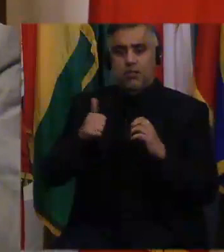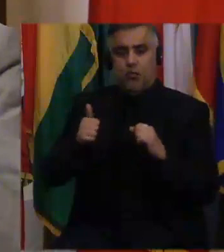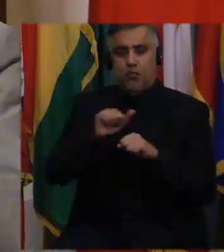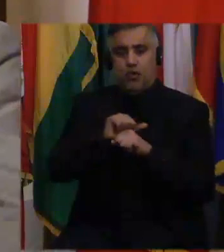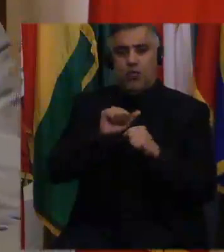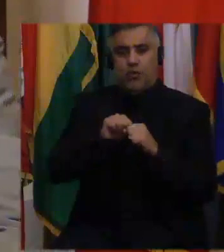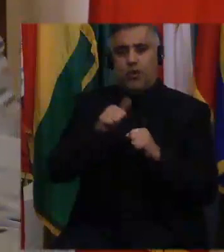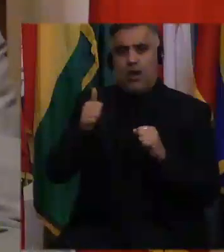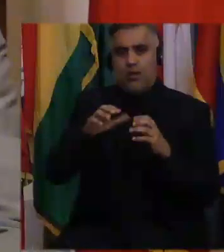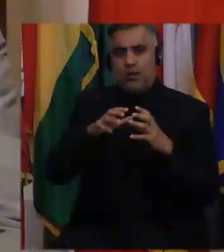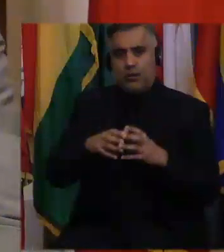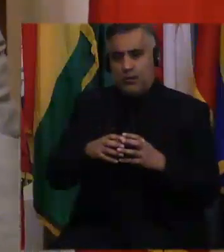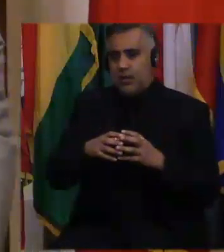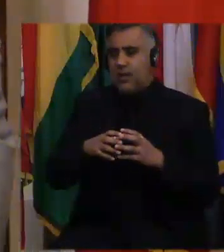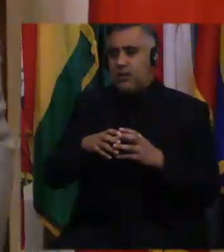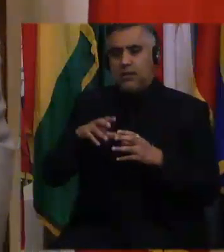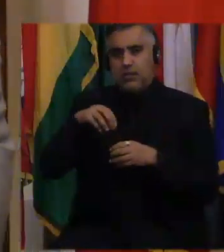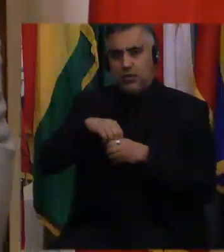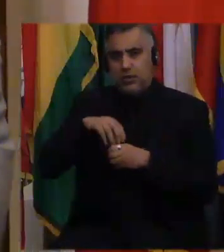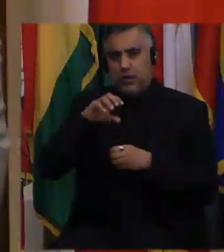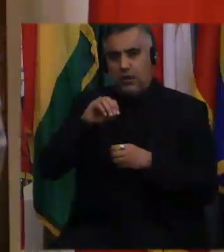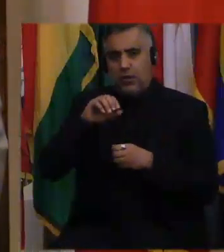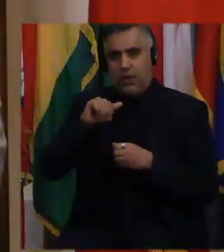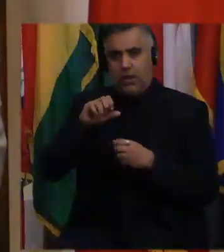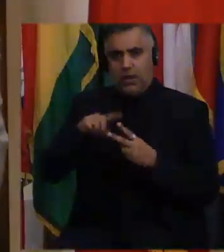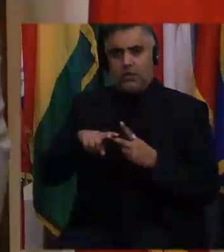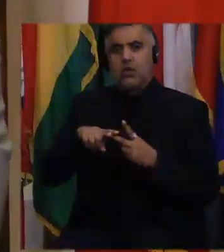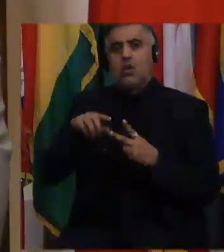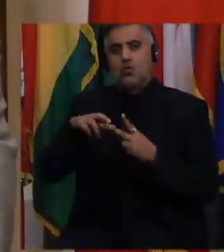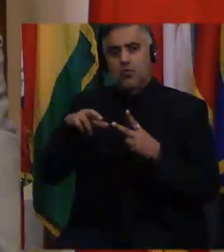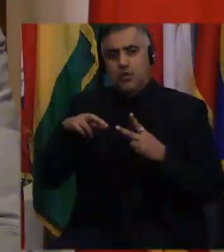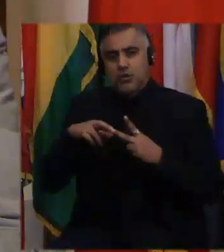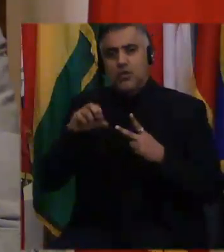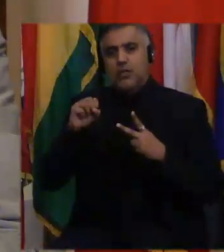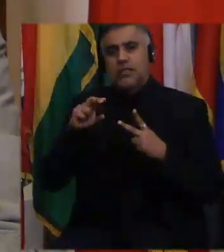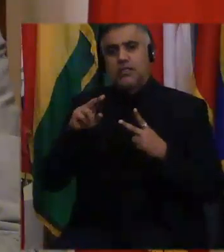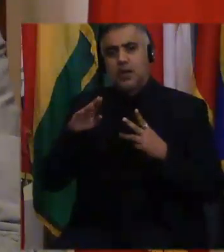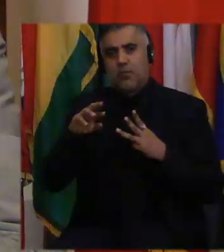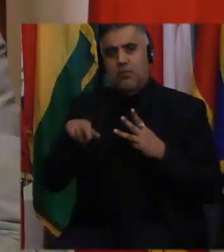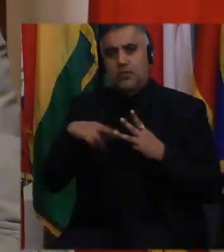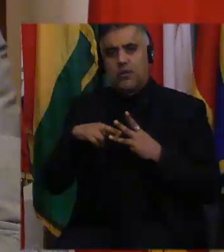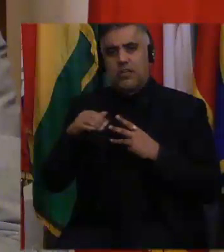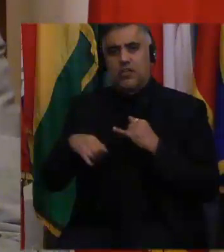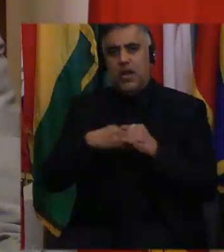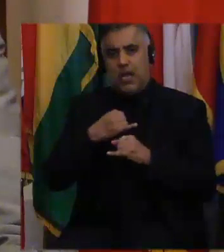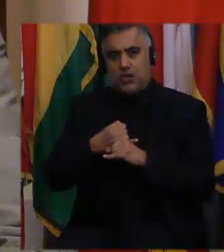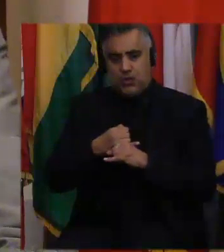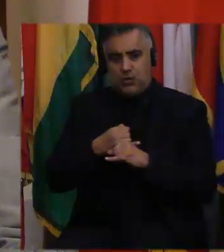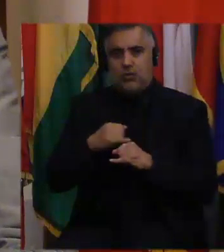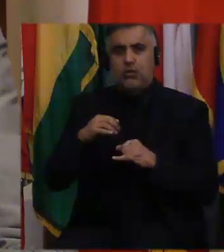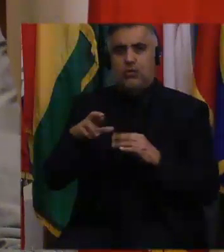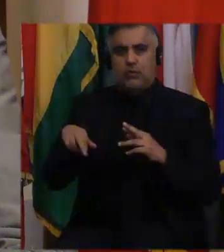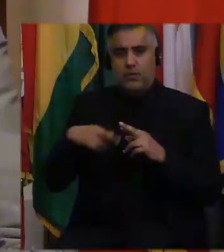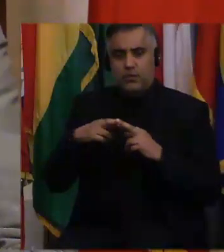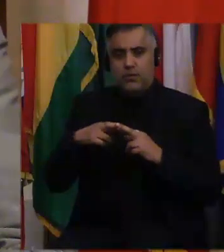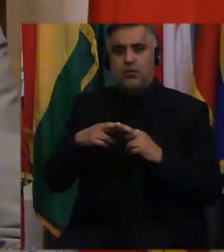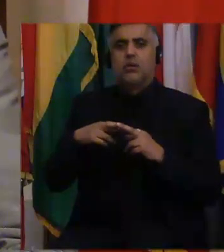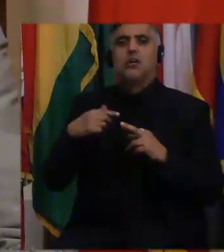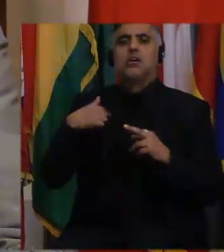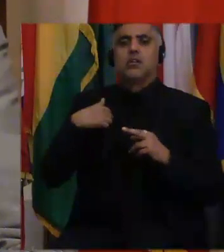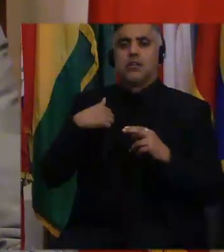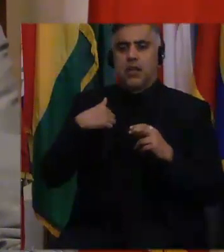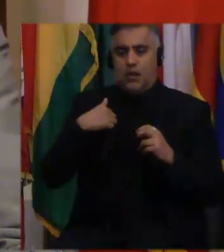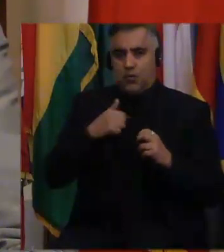mecanismos, seja internos à OEA, seja os mecanismos regionais, subregionais e internacionais. A Comissão expressa seu